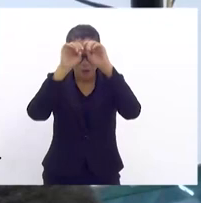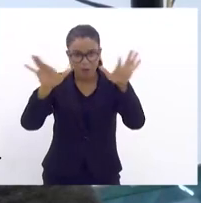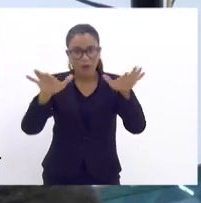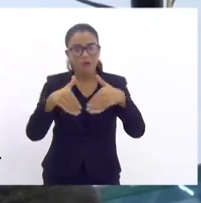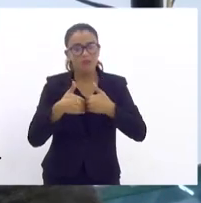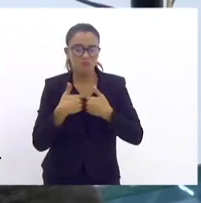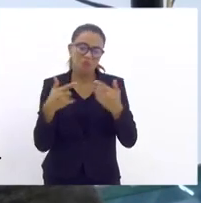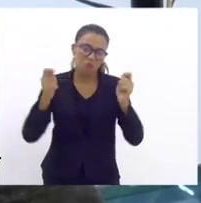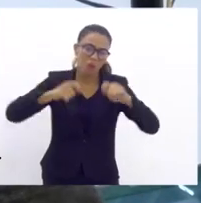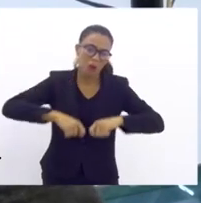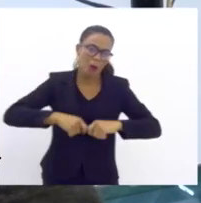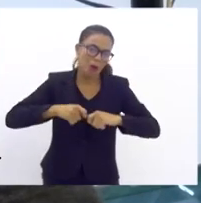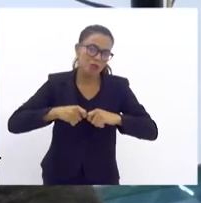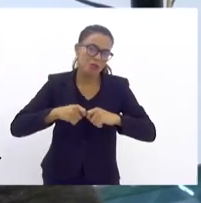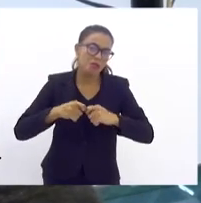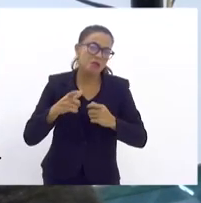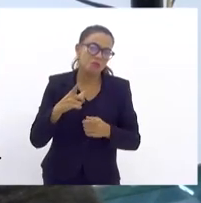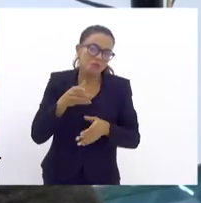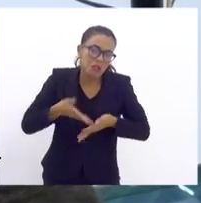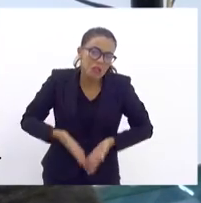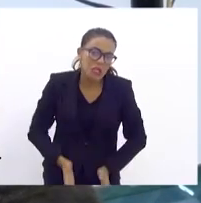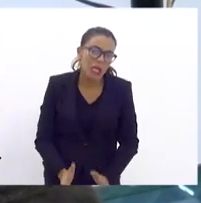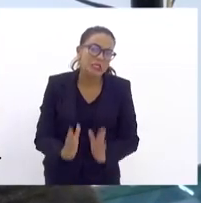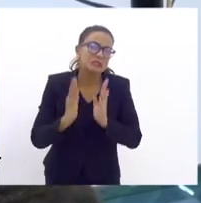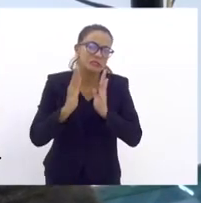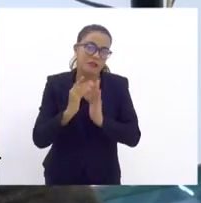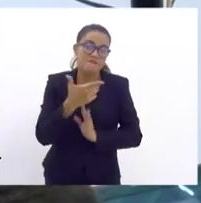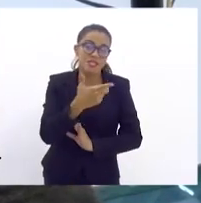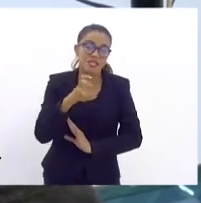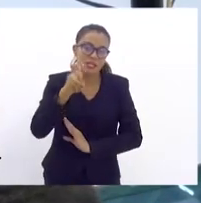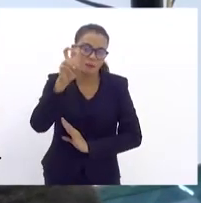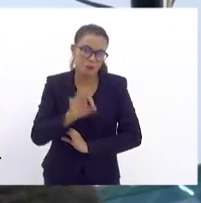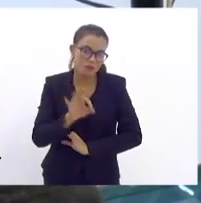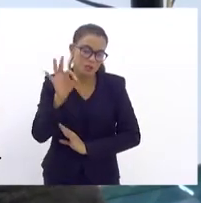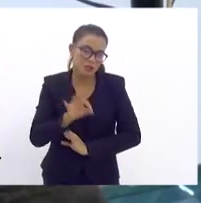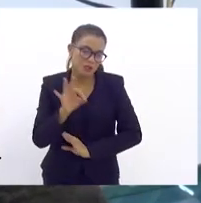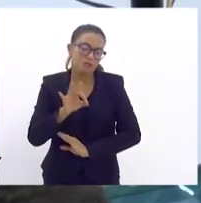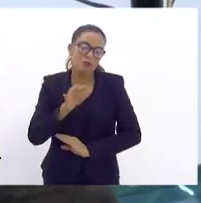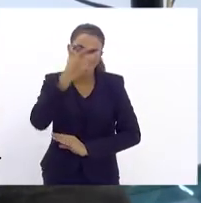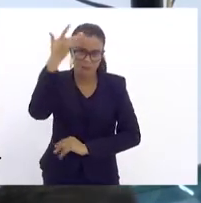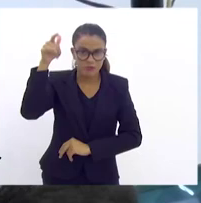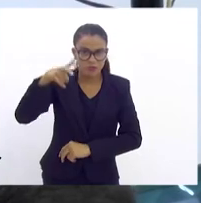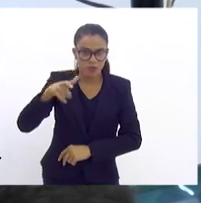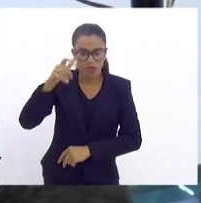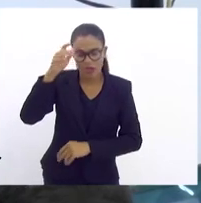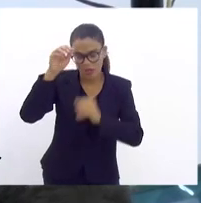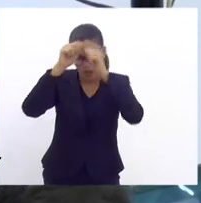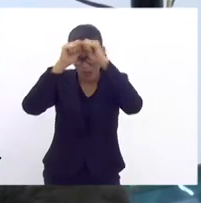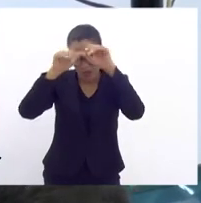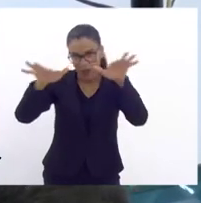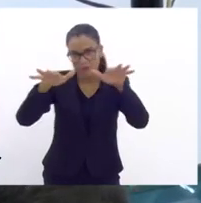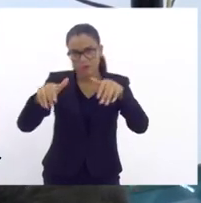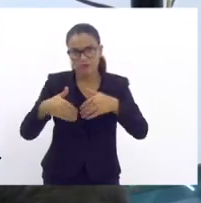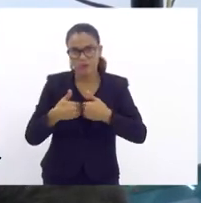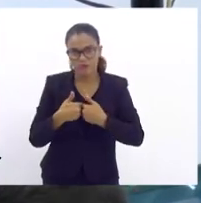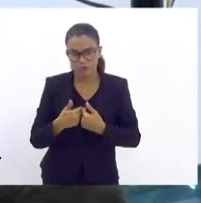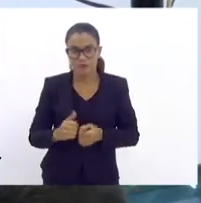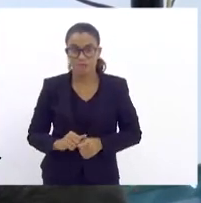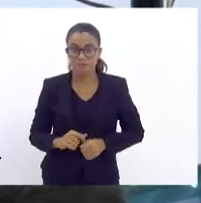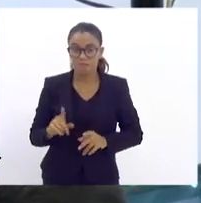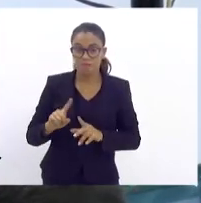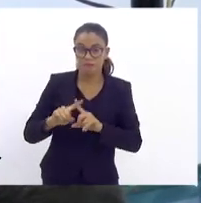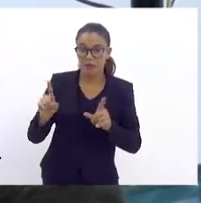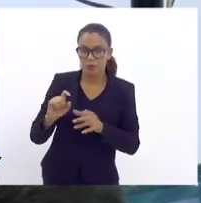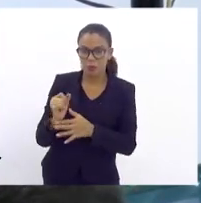Possivelmente poderão ter ali a chance a cada gestação 25% de ter ou não uma pessoa com autismo E isso não